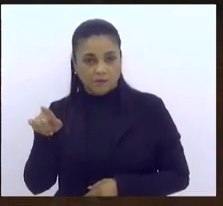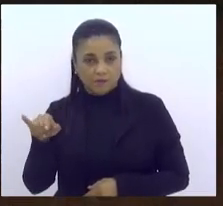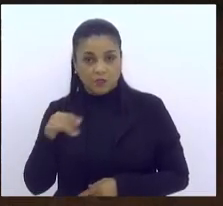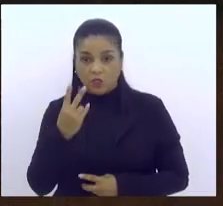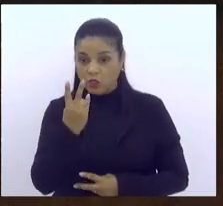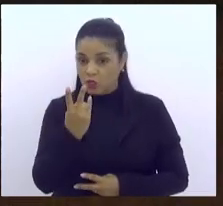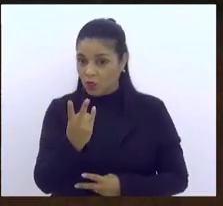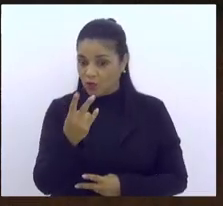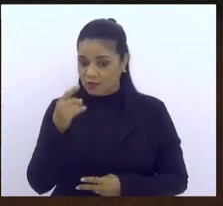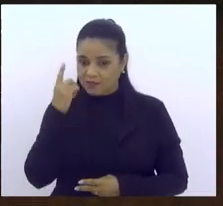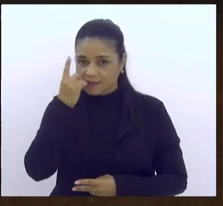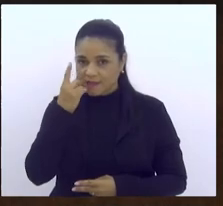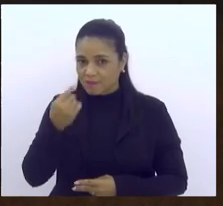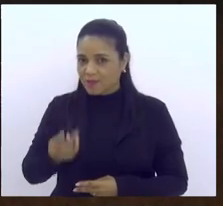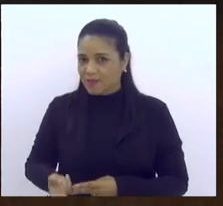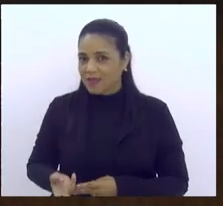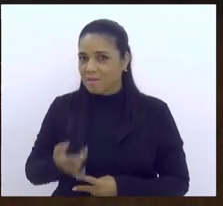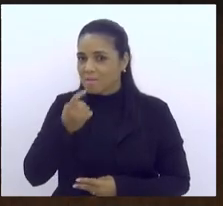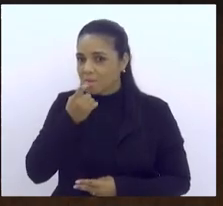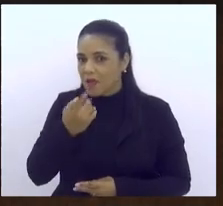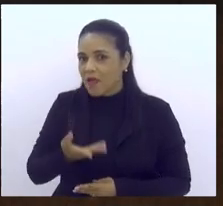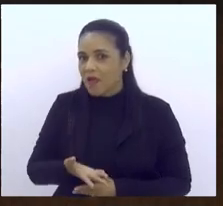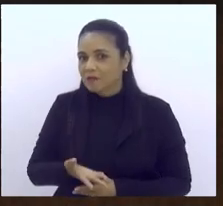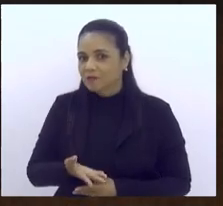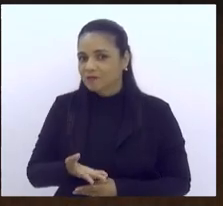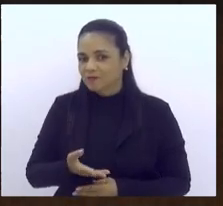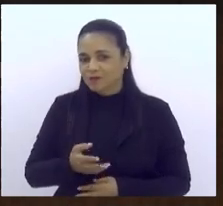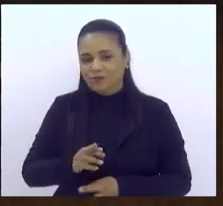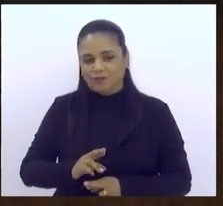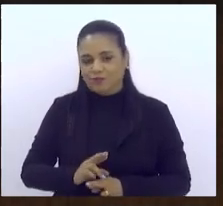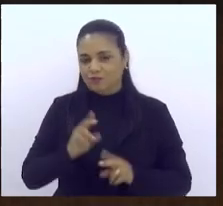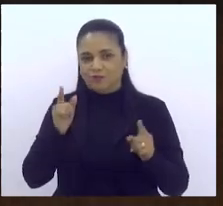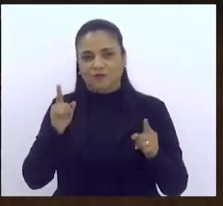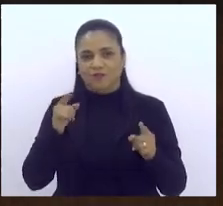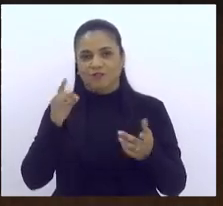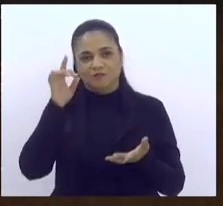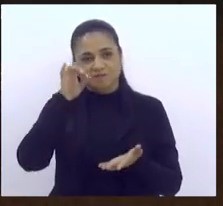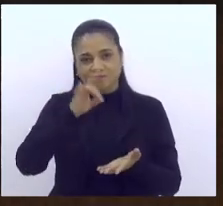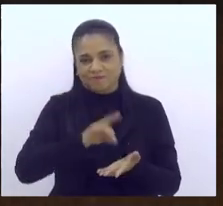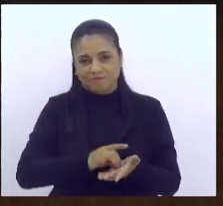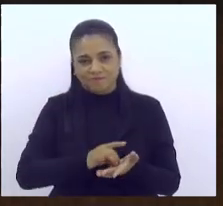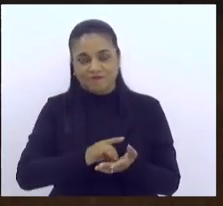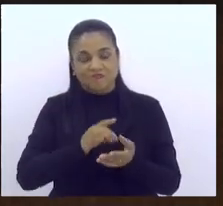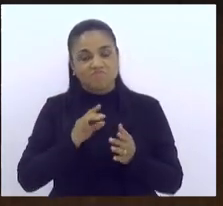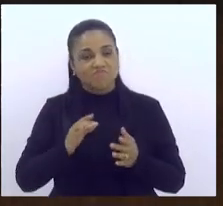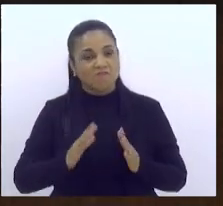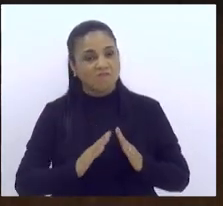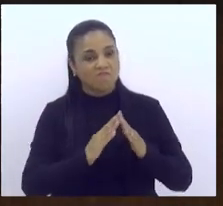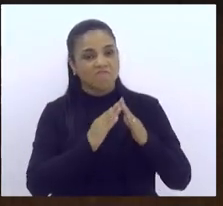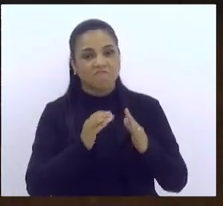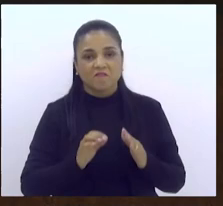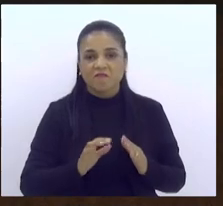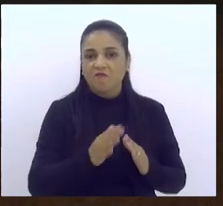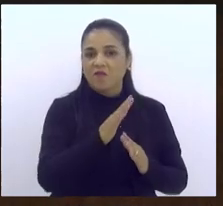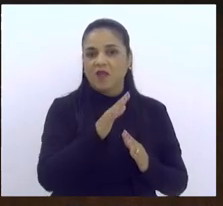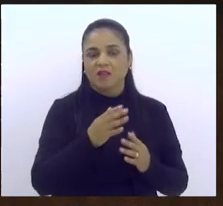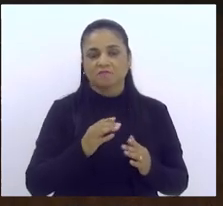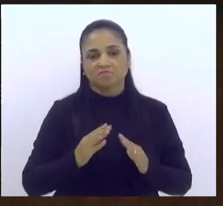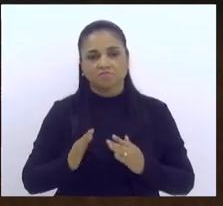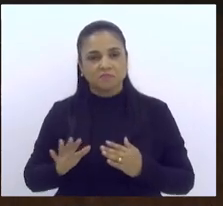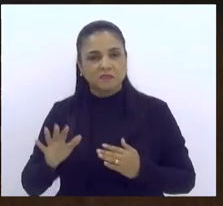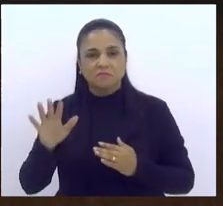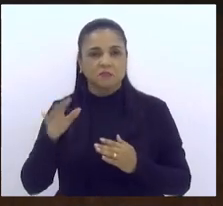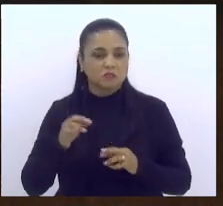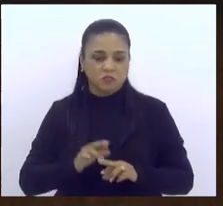estão aqui, perto da gente. Mas não é diferente da realidade que acontece nas favelas e nas periferias.